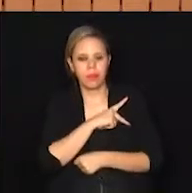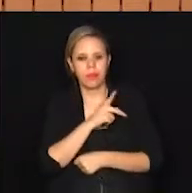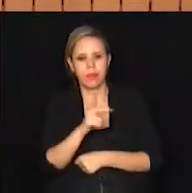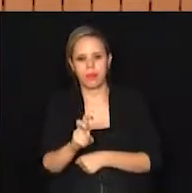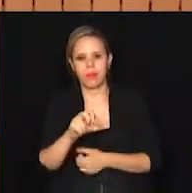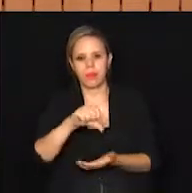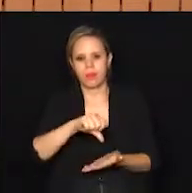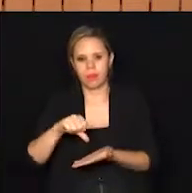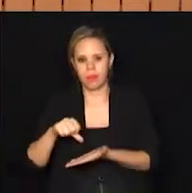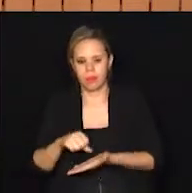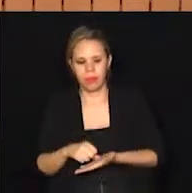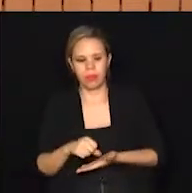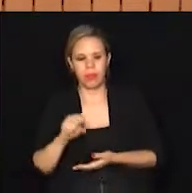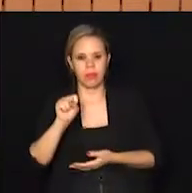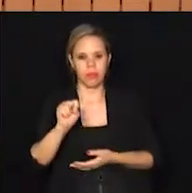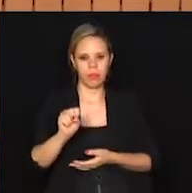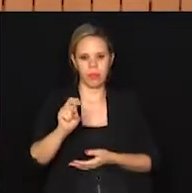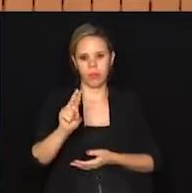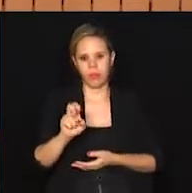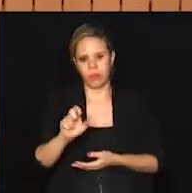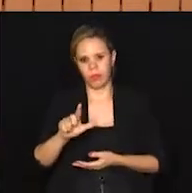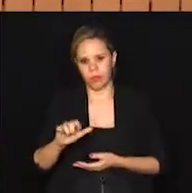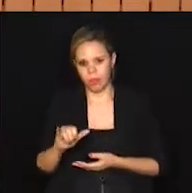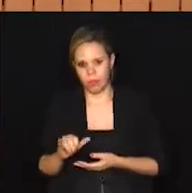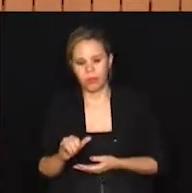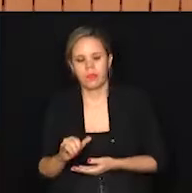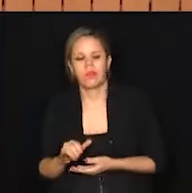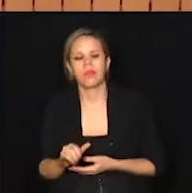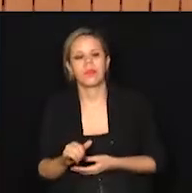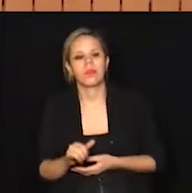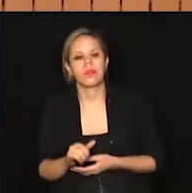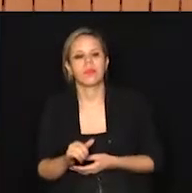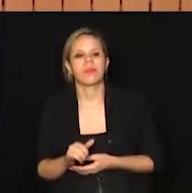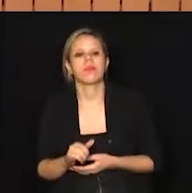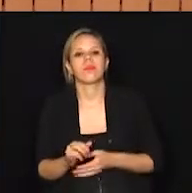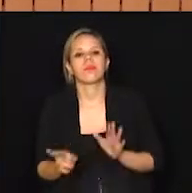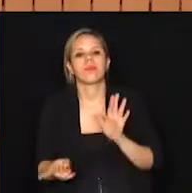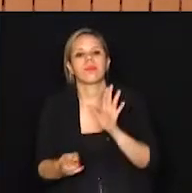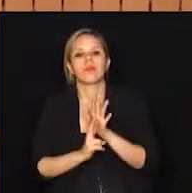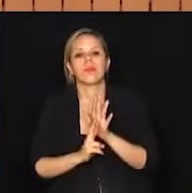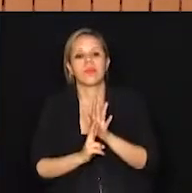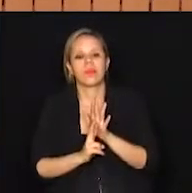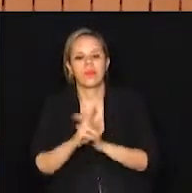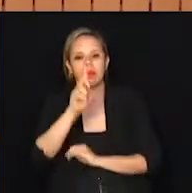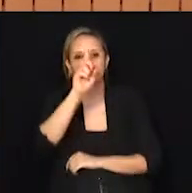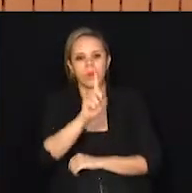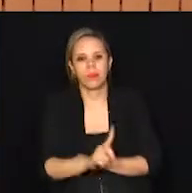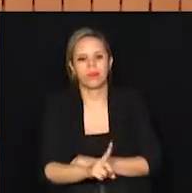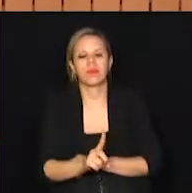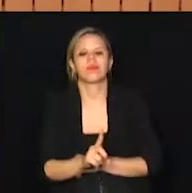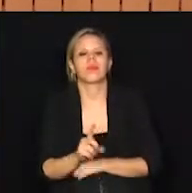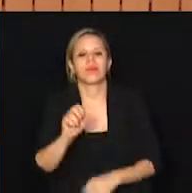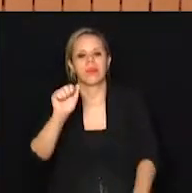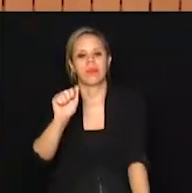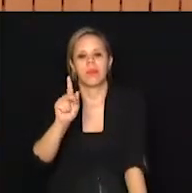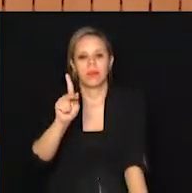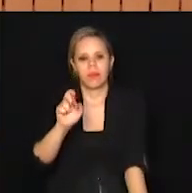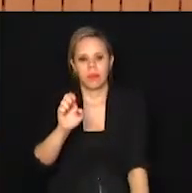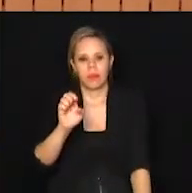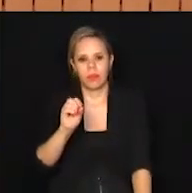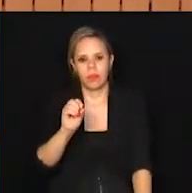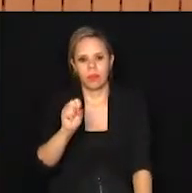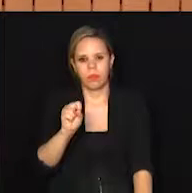Região, a professora Sueli Fátima de Oliveira, que representa a direção estadual da APOESP, que é a